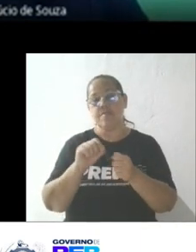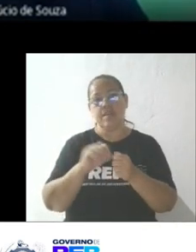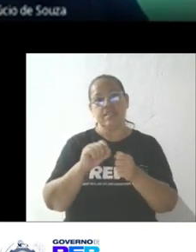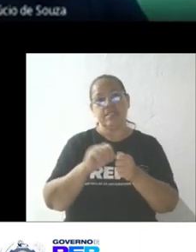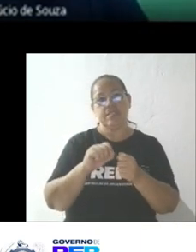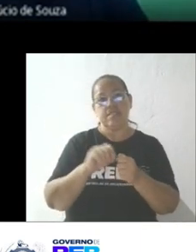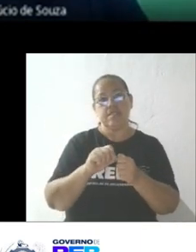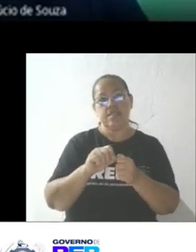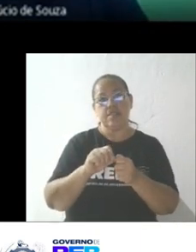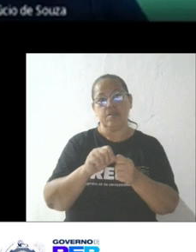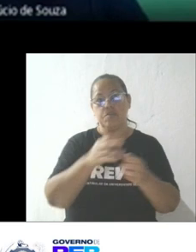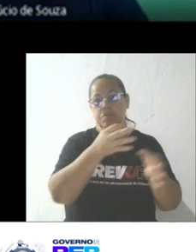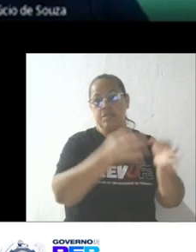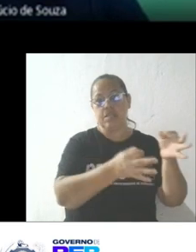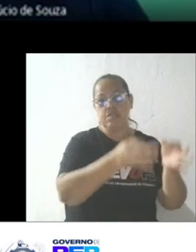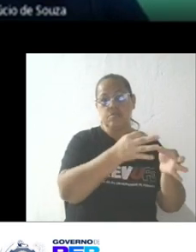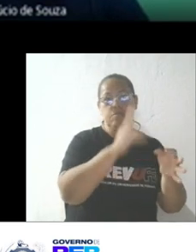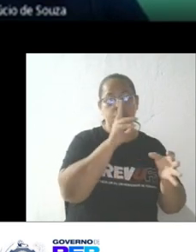fosse forte